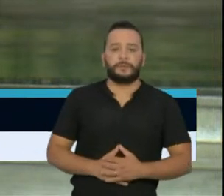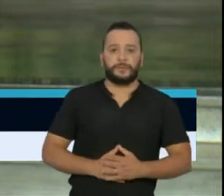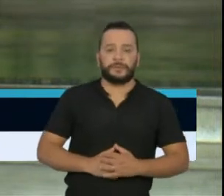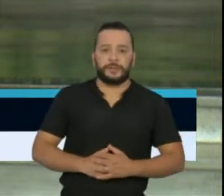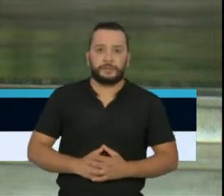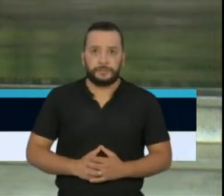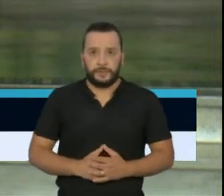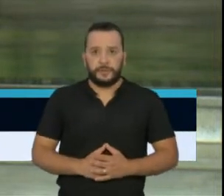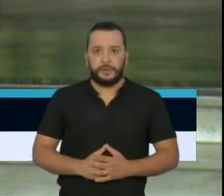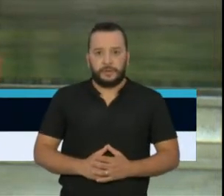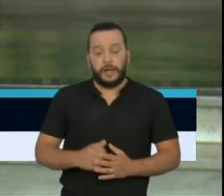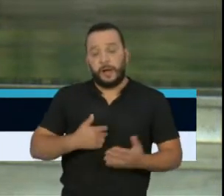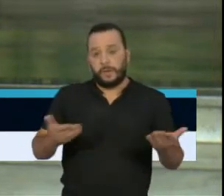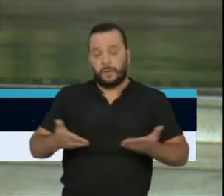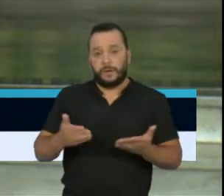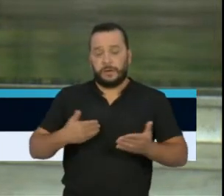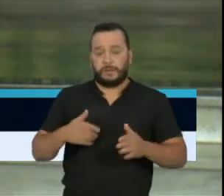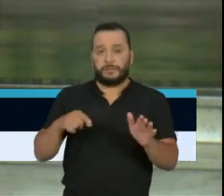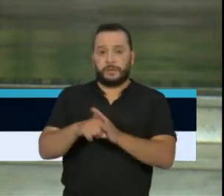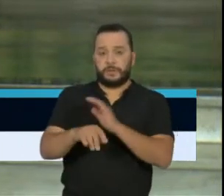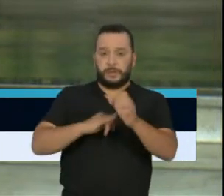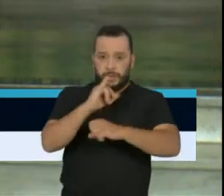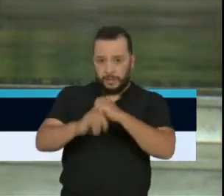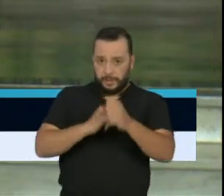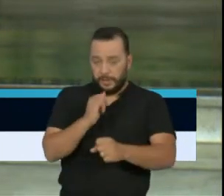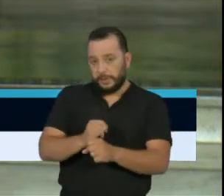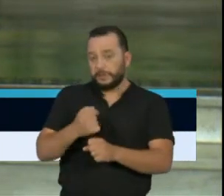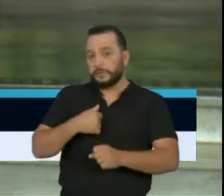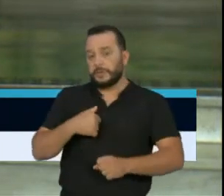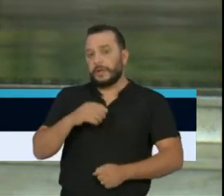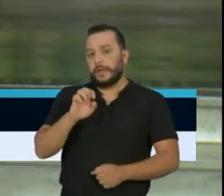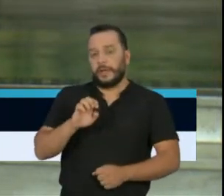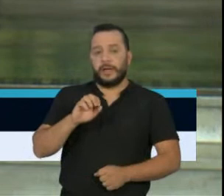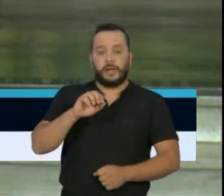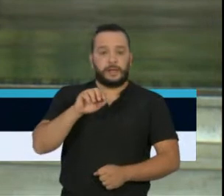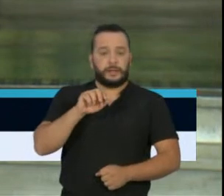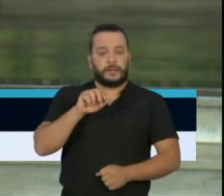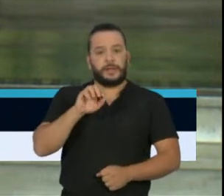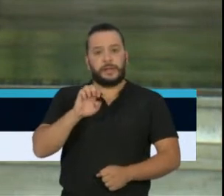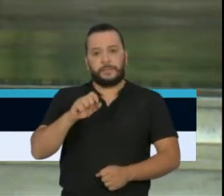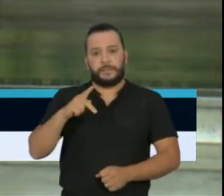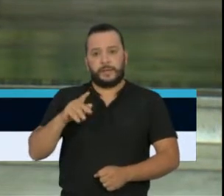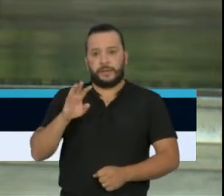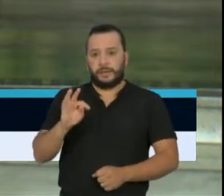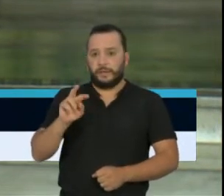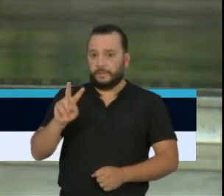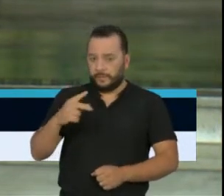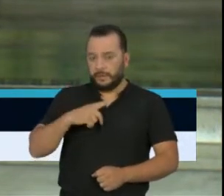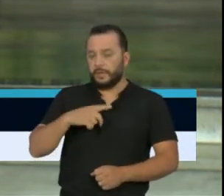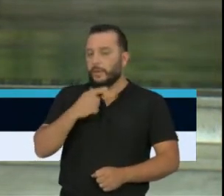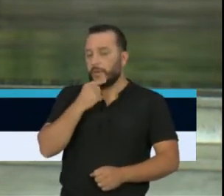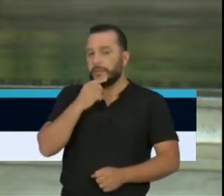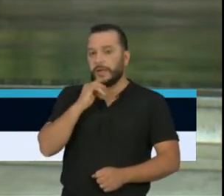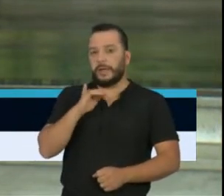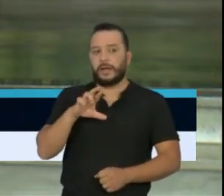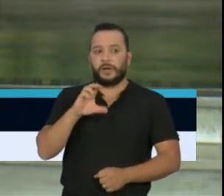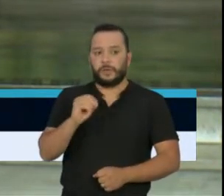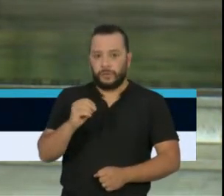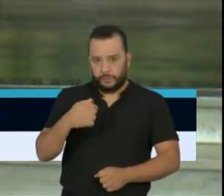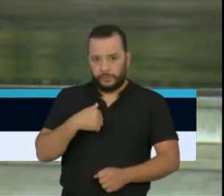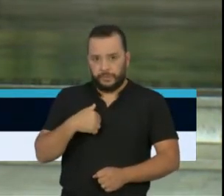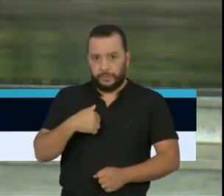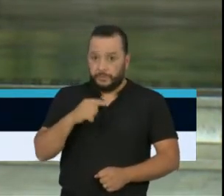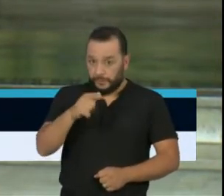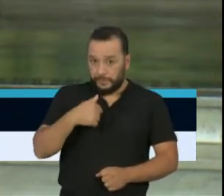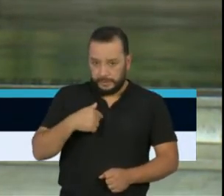da EPTV, emissora afiliada da Rede Globo de televisão, jornalista Ícaro Ferratini. Ícaro, você já